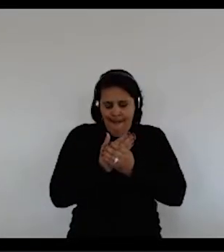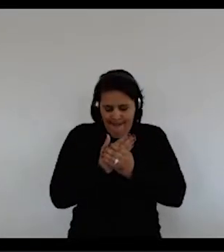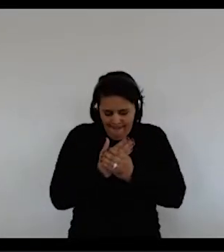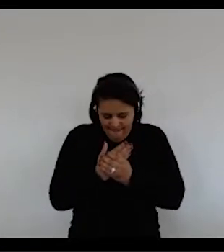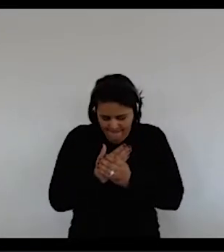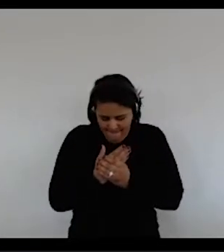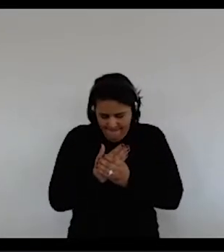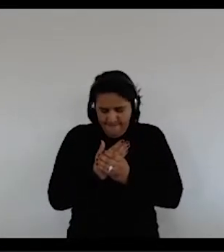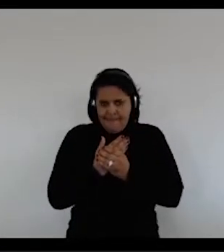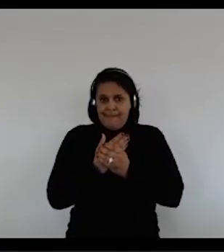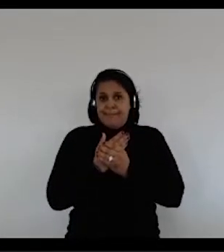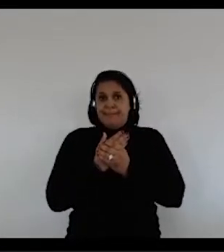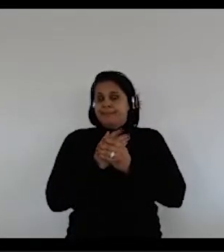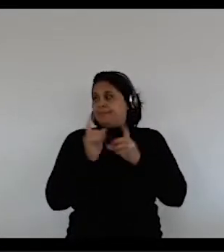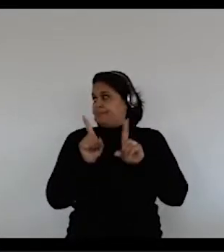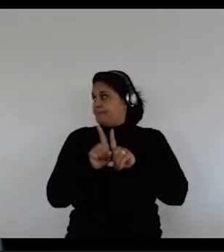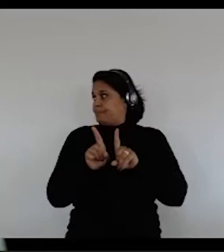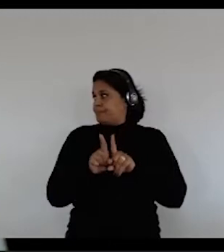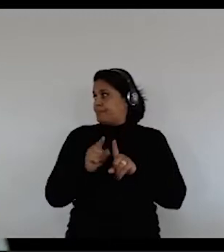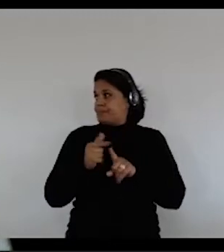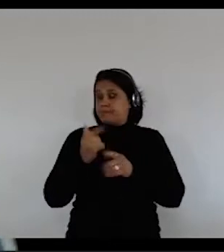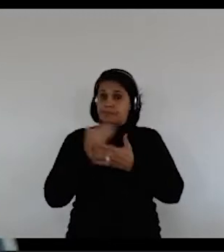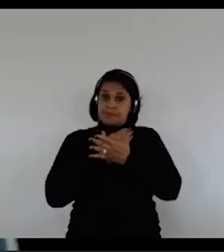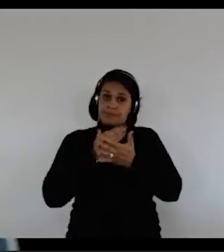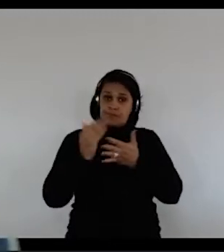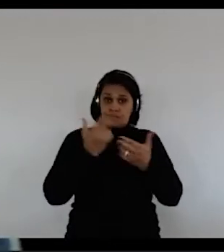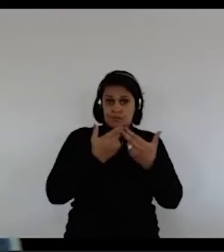e, mais largamente, algumas medidas